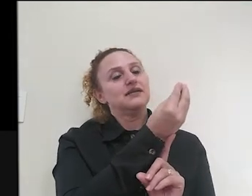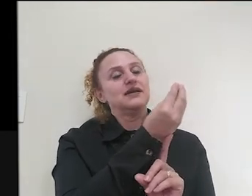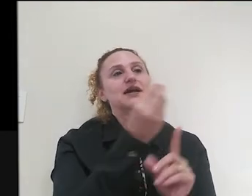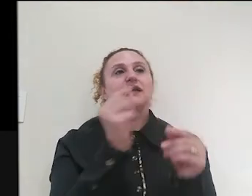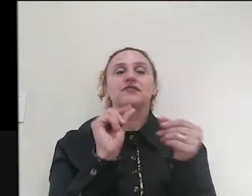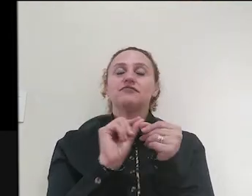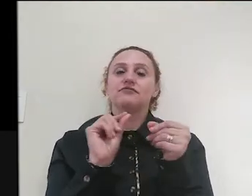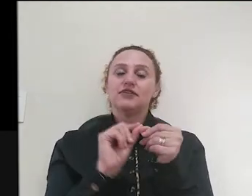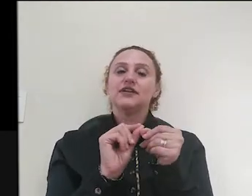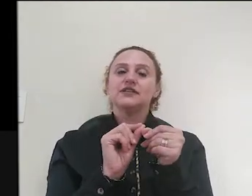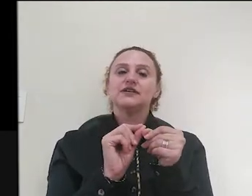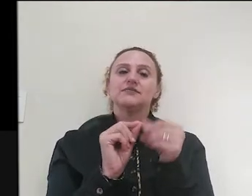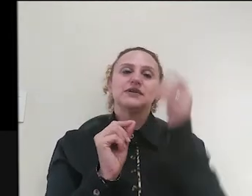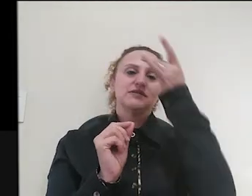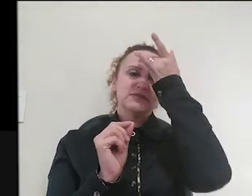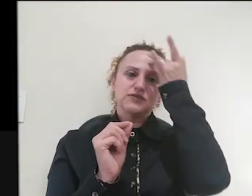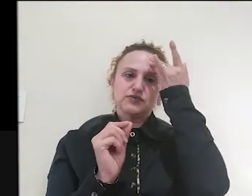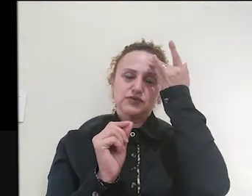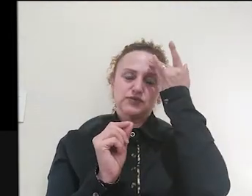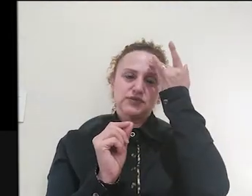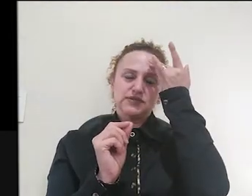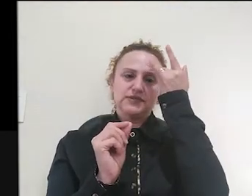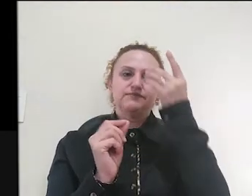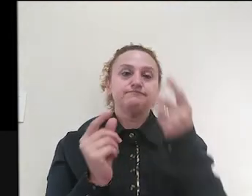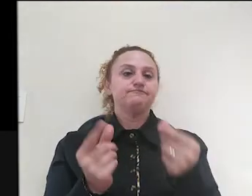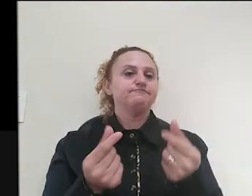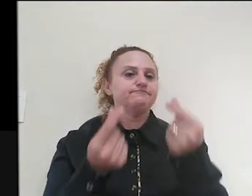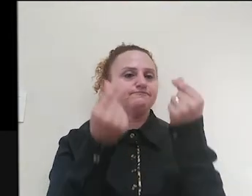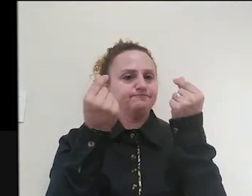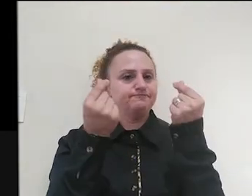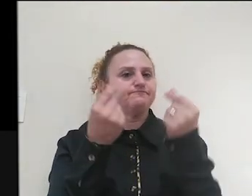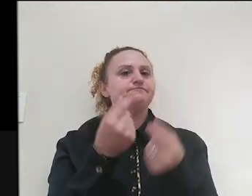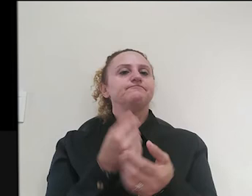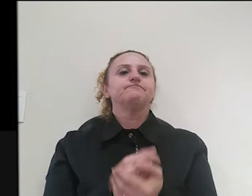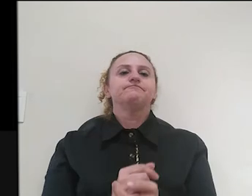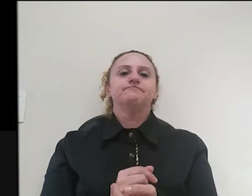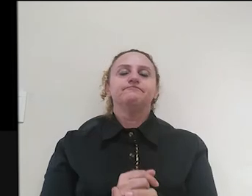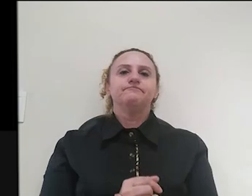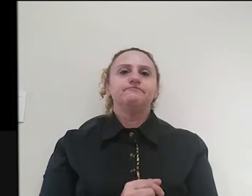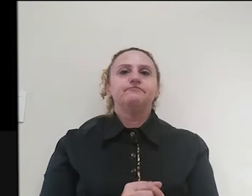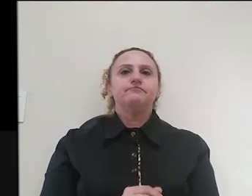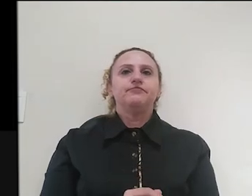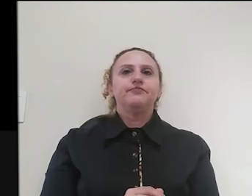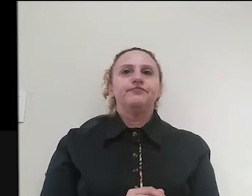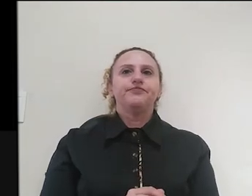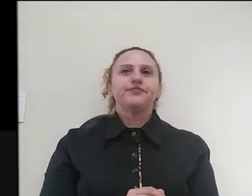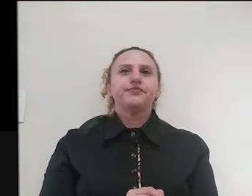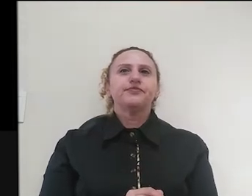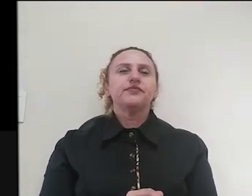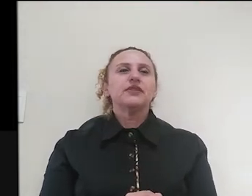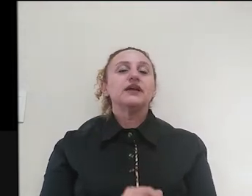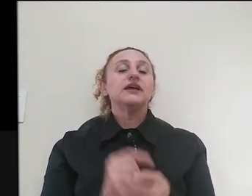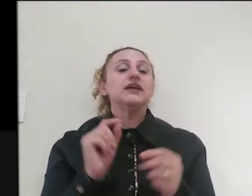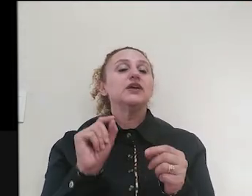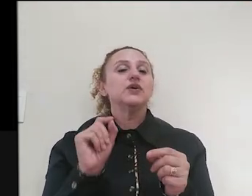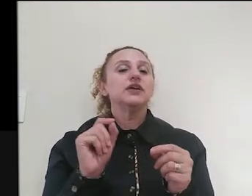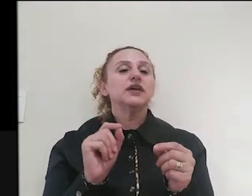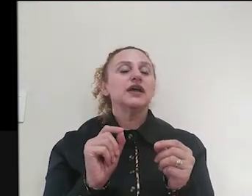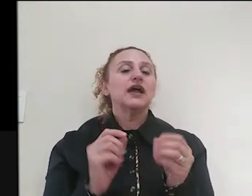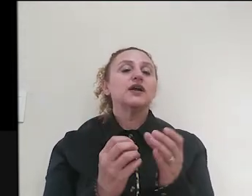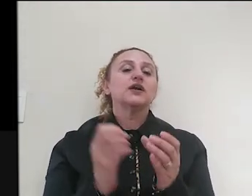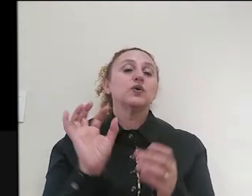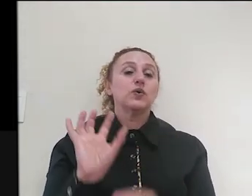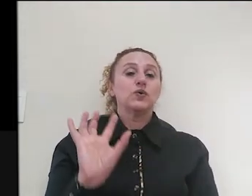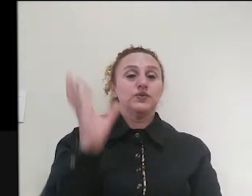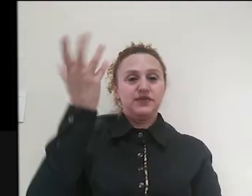nobreza, ora mais cristã, ora mais clássico. E o que a gente tem com a burguesia é a criação de um novo